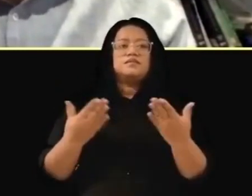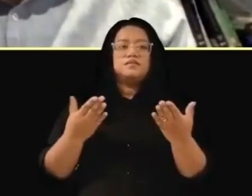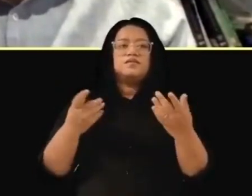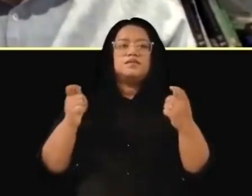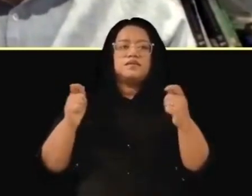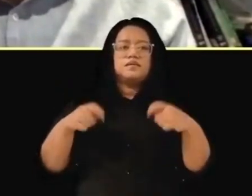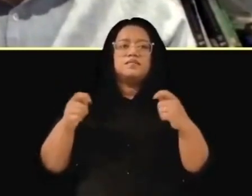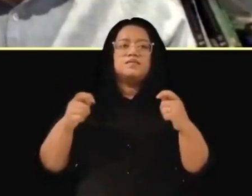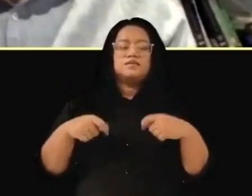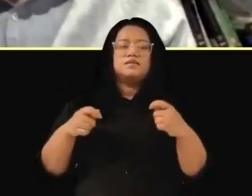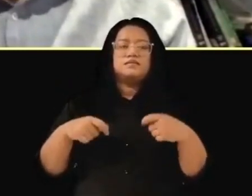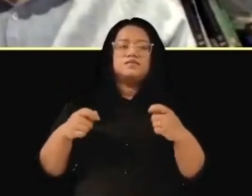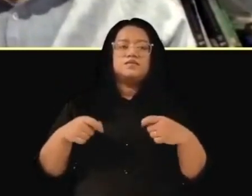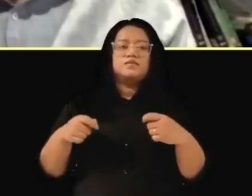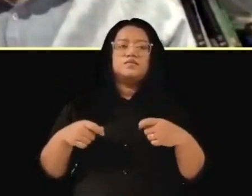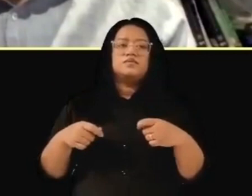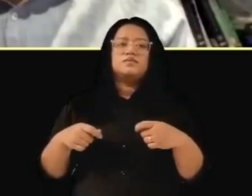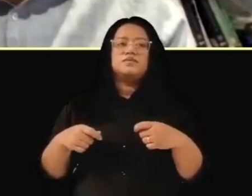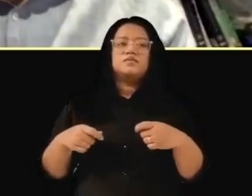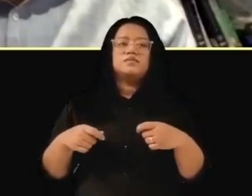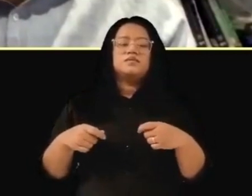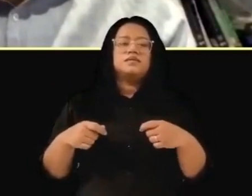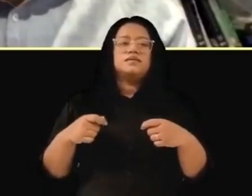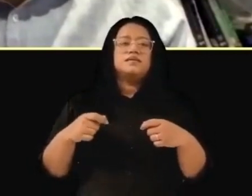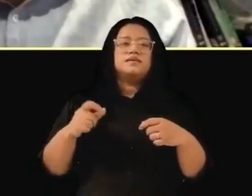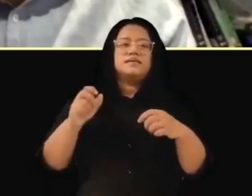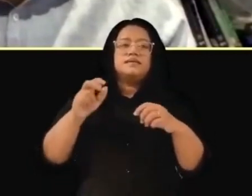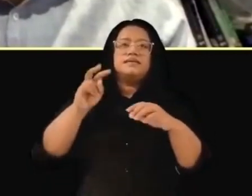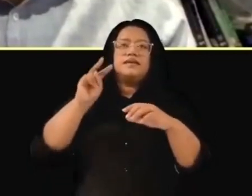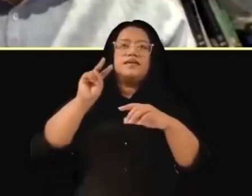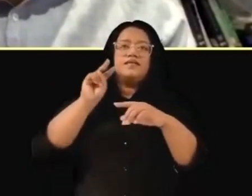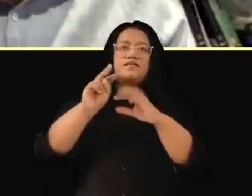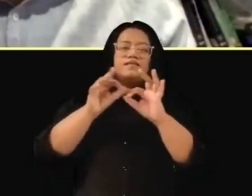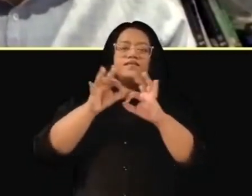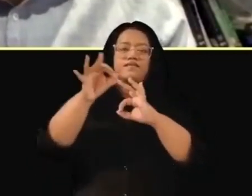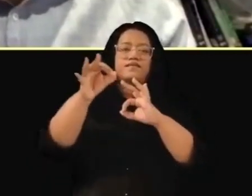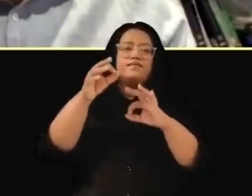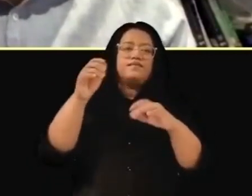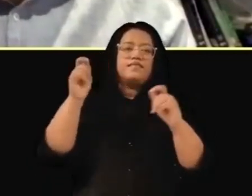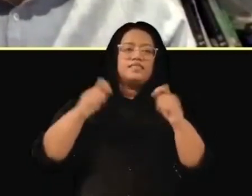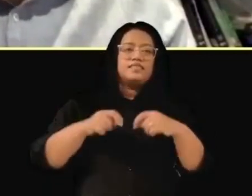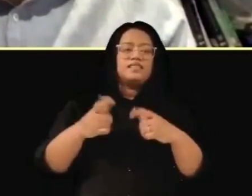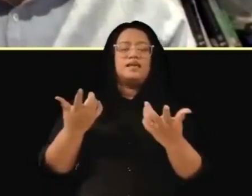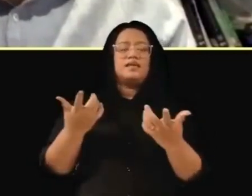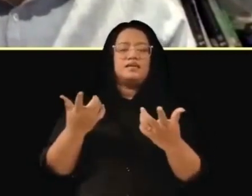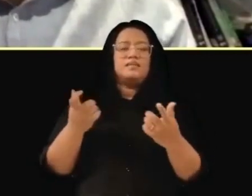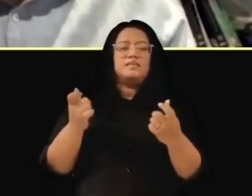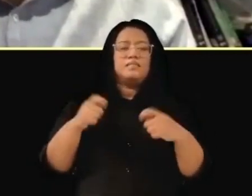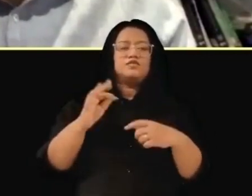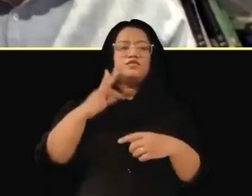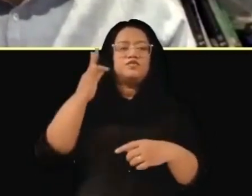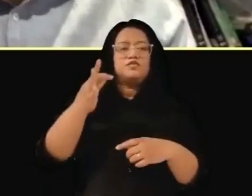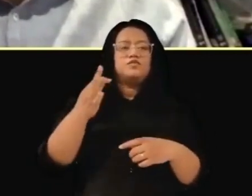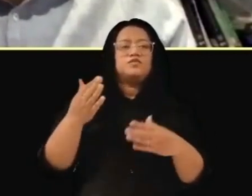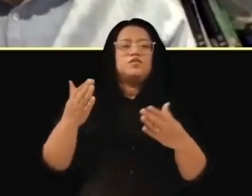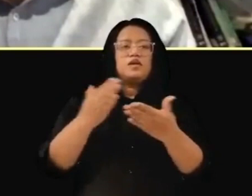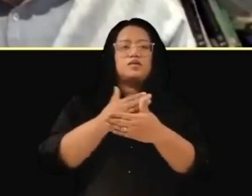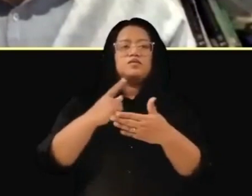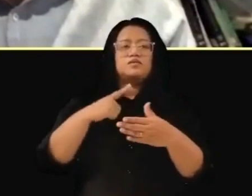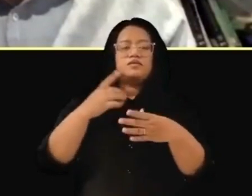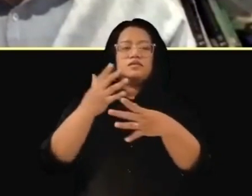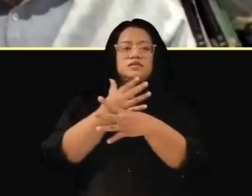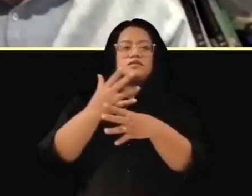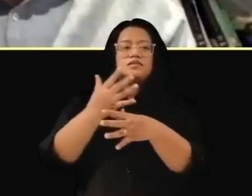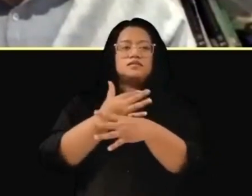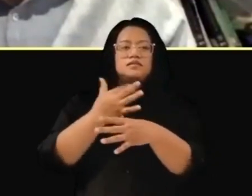que essa questão esteja no horizonte, sim. Né? Assim como já tem gente falando também em cidades